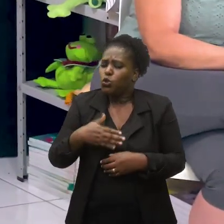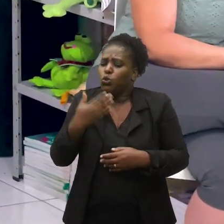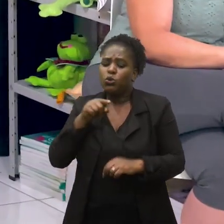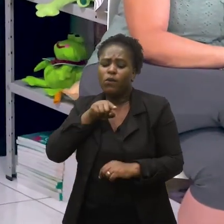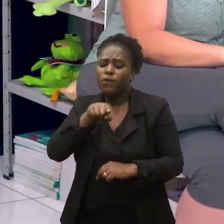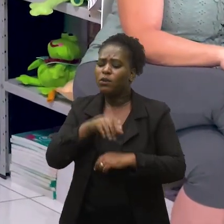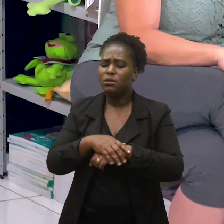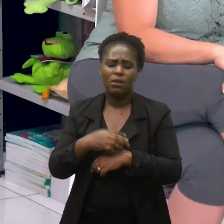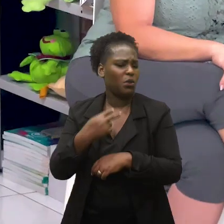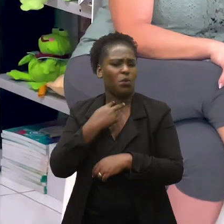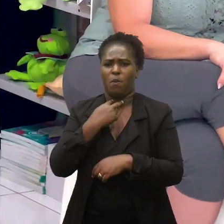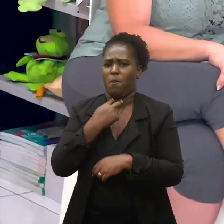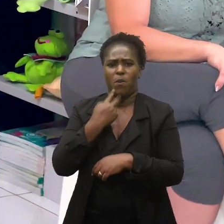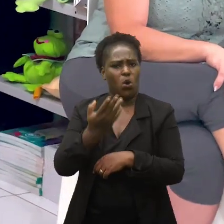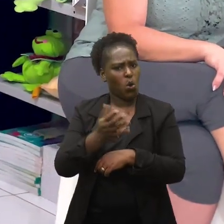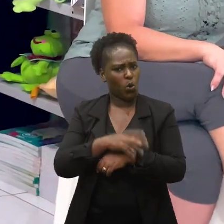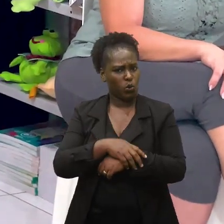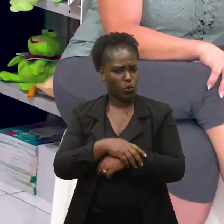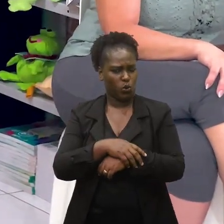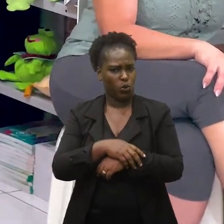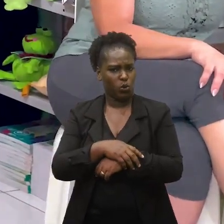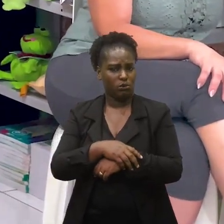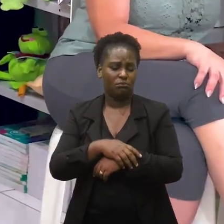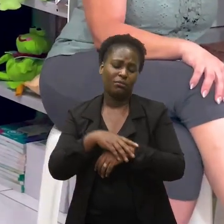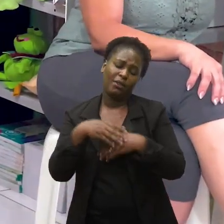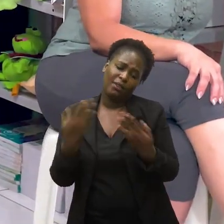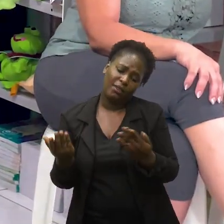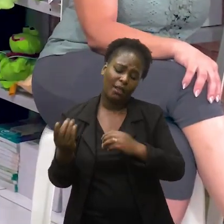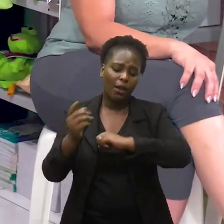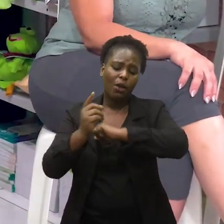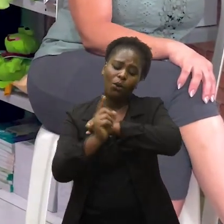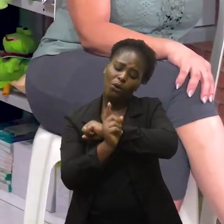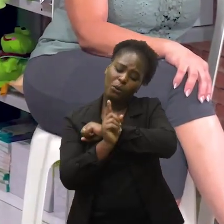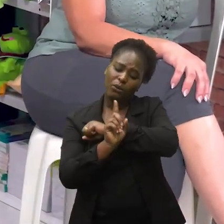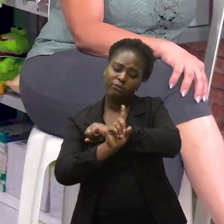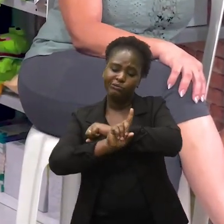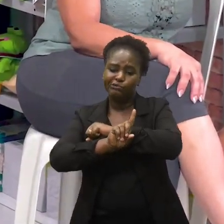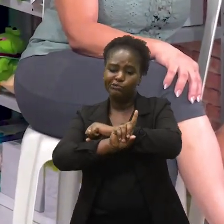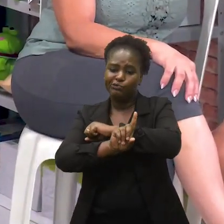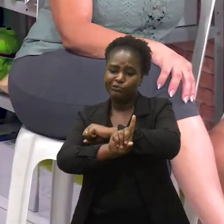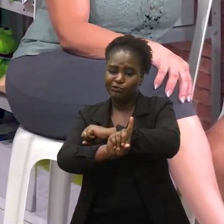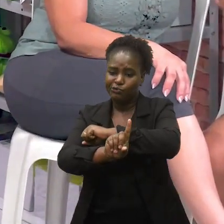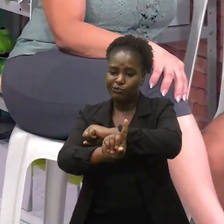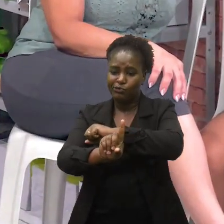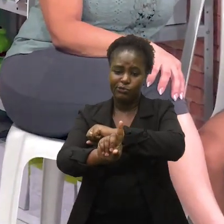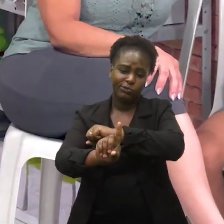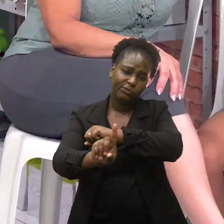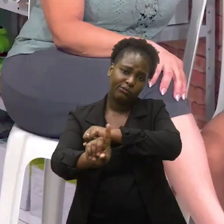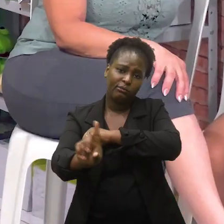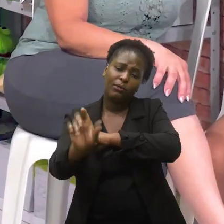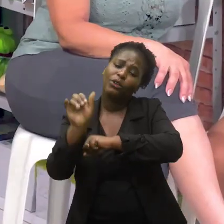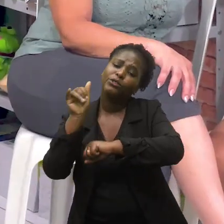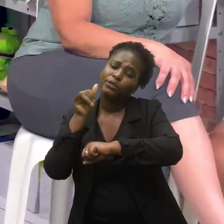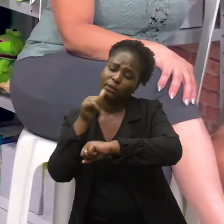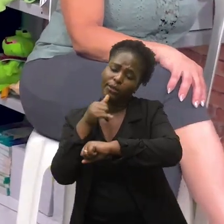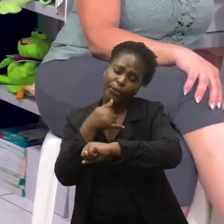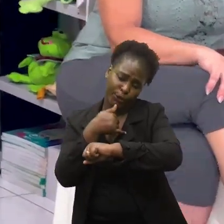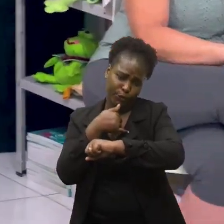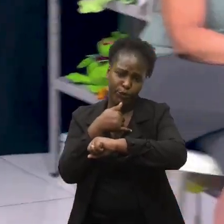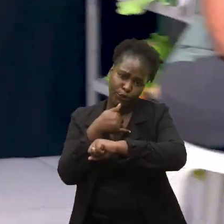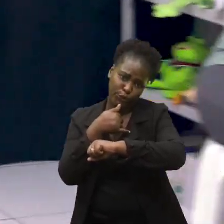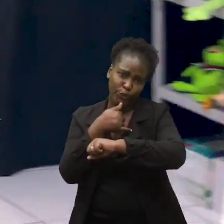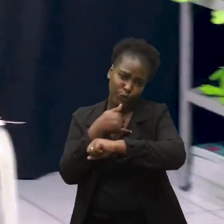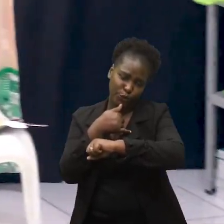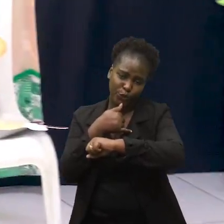Aí o boi foi triste para casa. Aí ela cantou